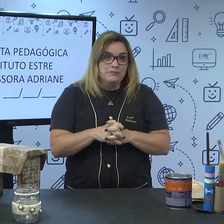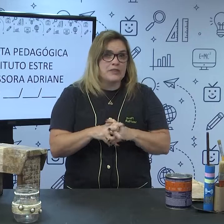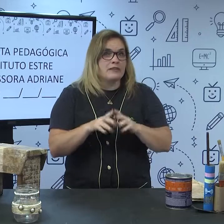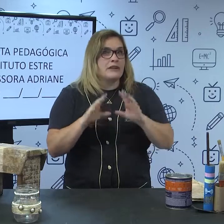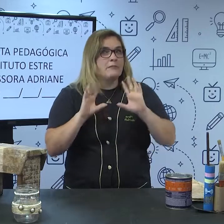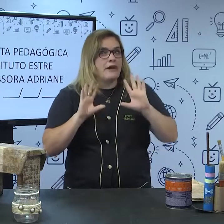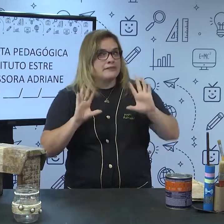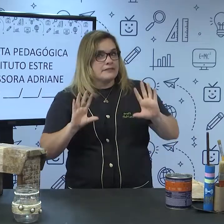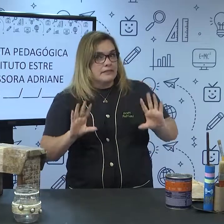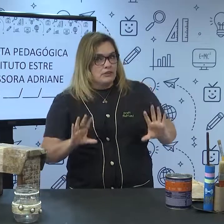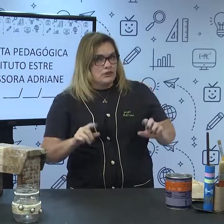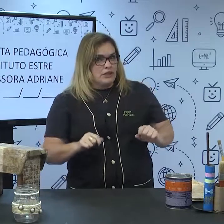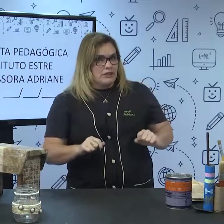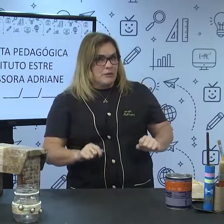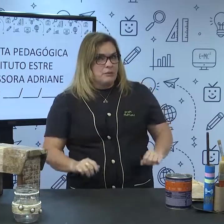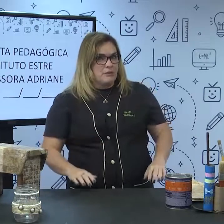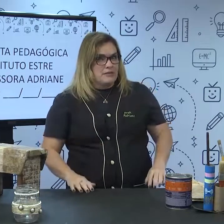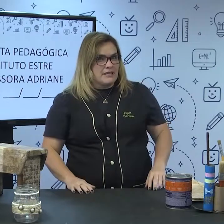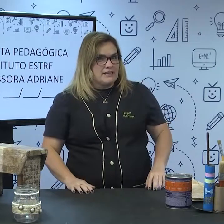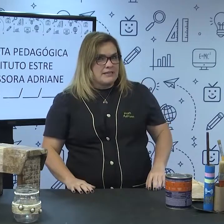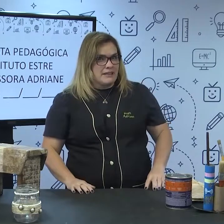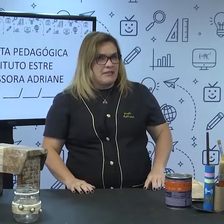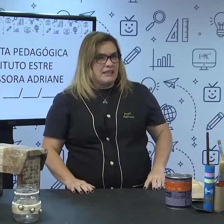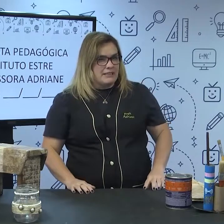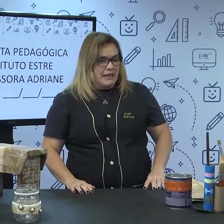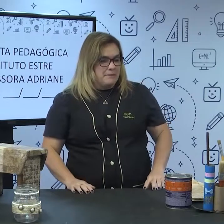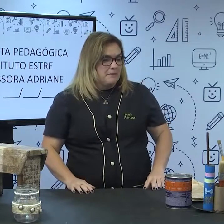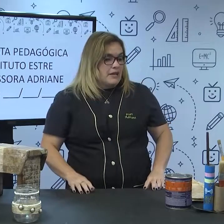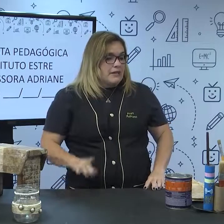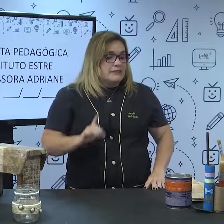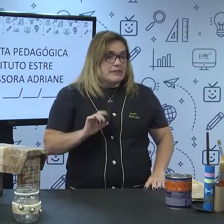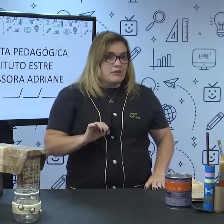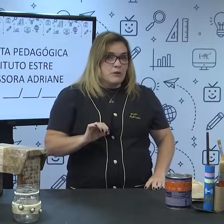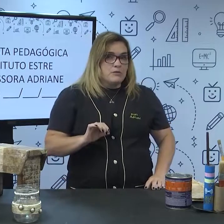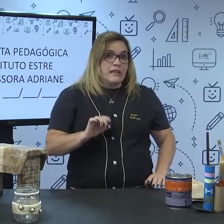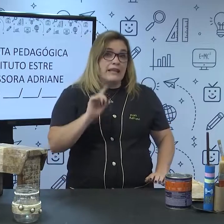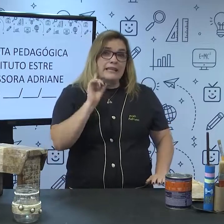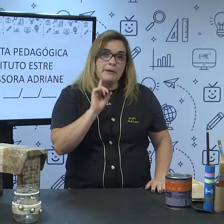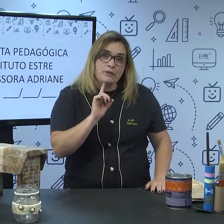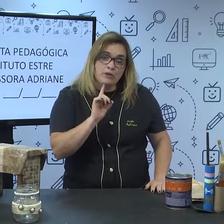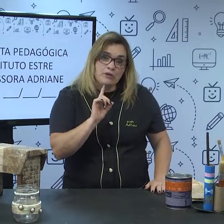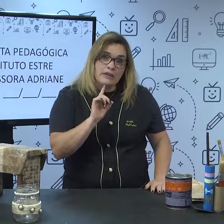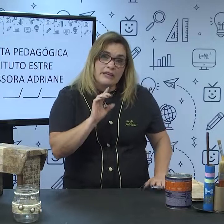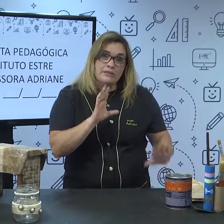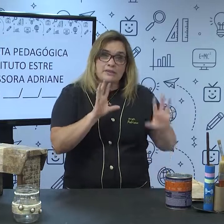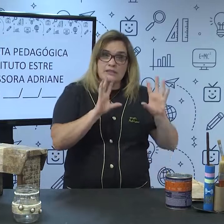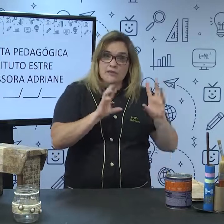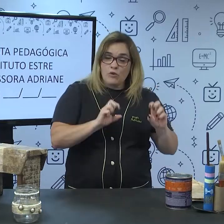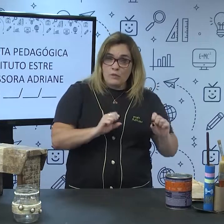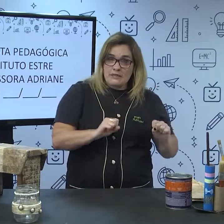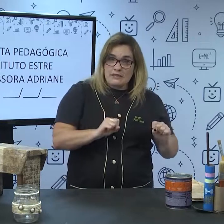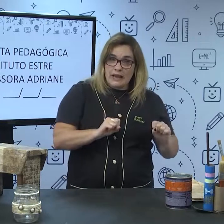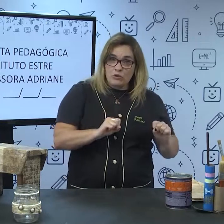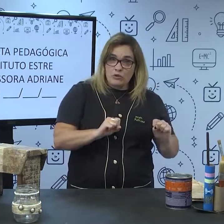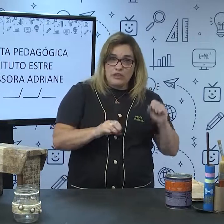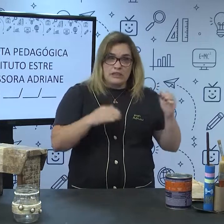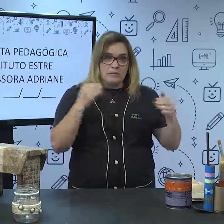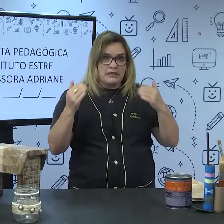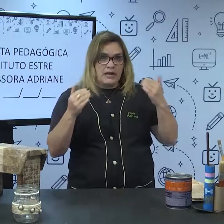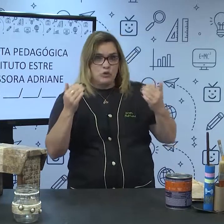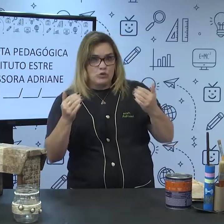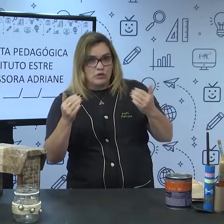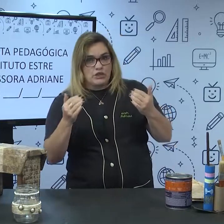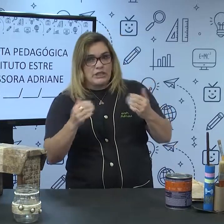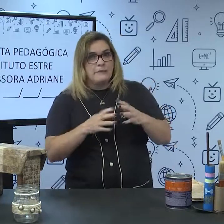Então, já dei bastante tempo para vocês escreverem, né? Então, vamos lá. Lembram que eu falei que vocês vão começar hoje